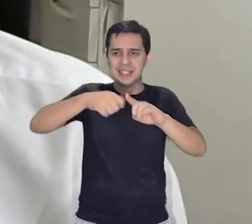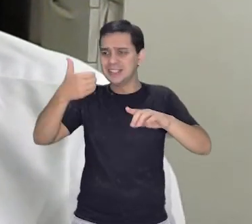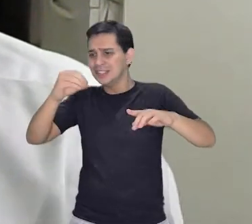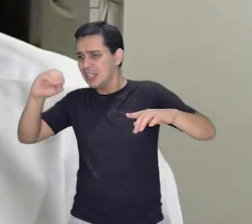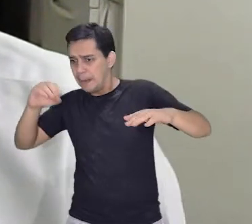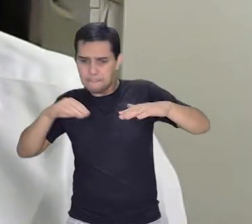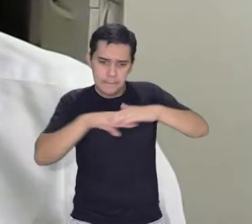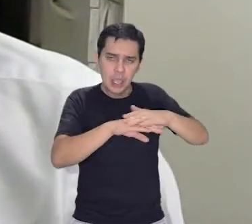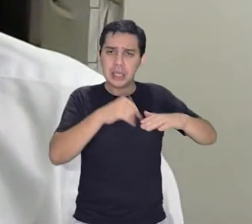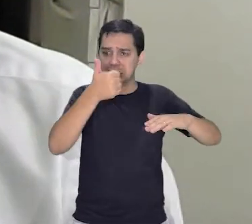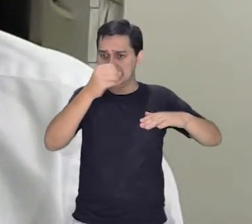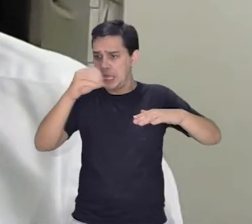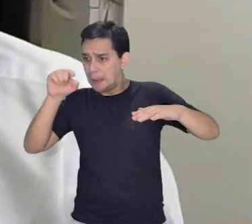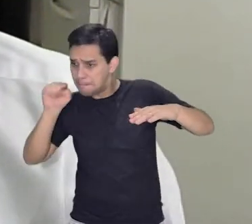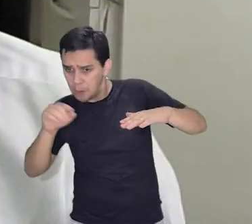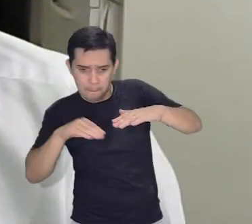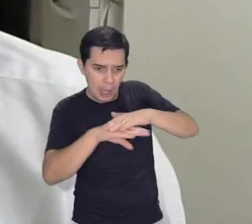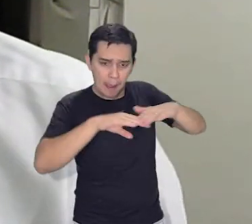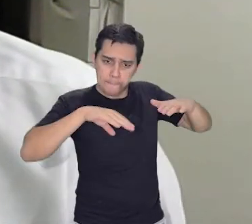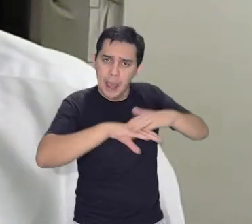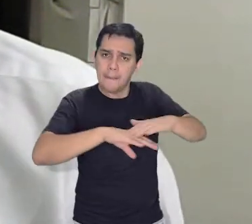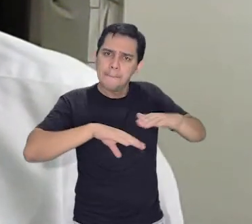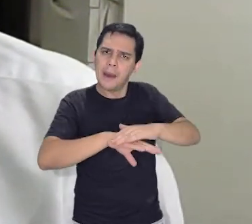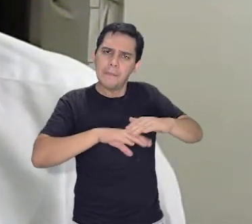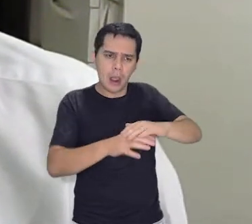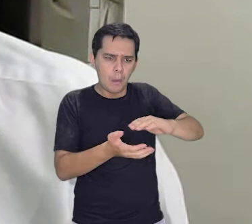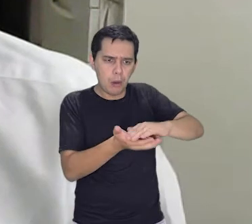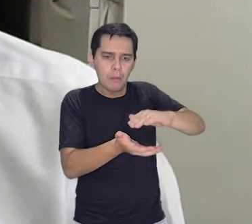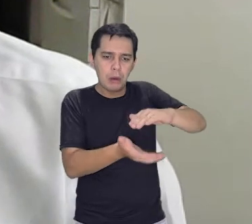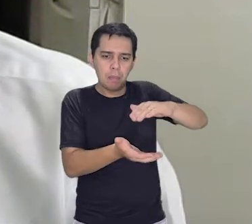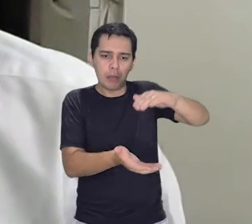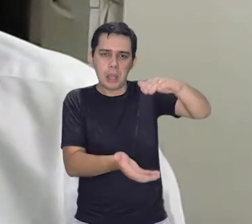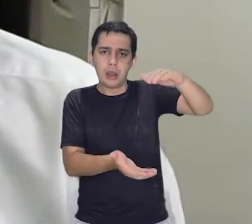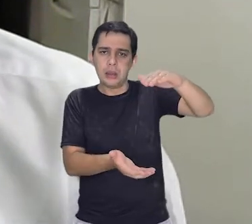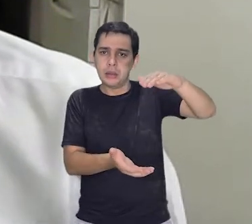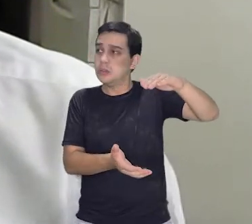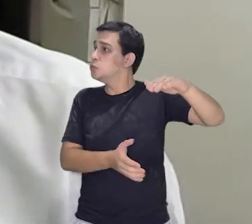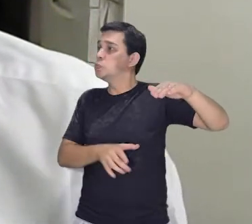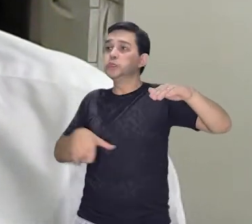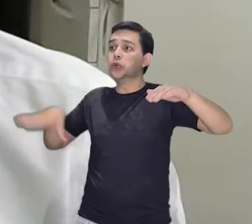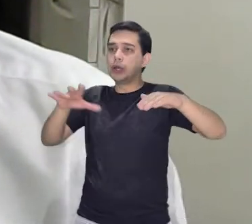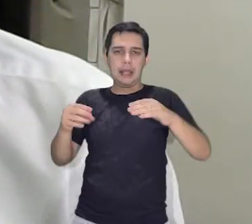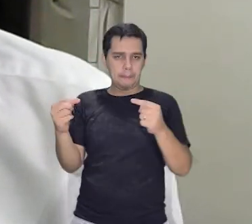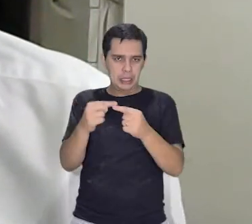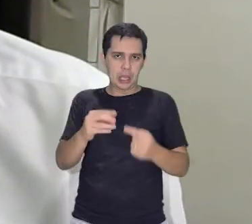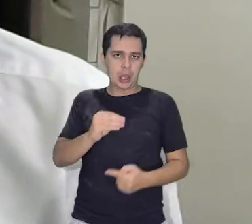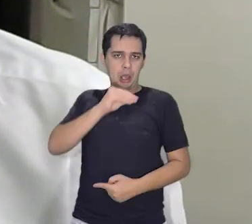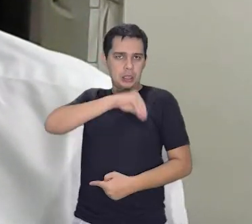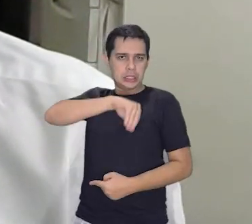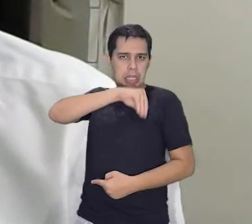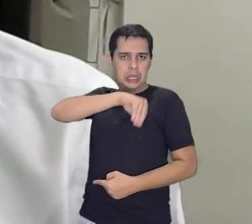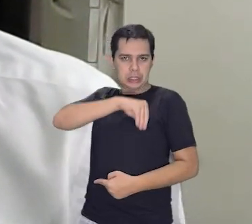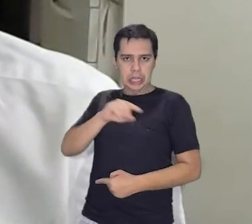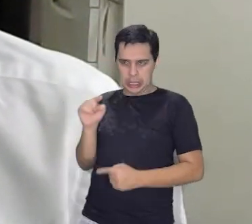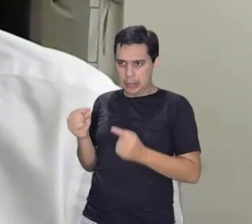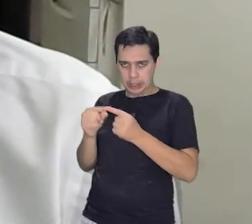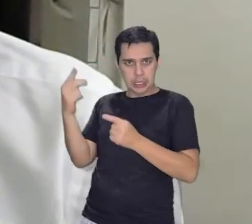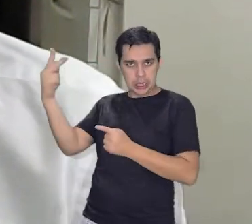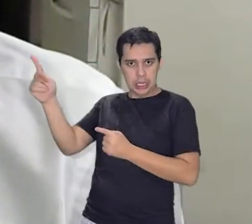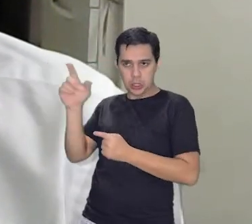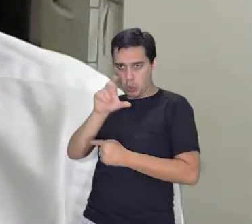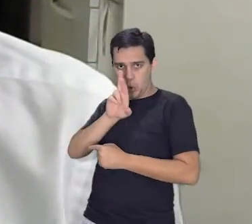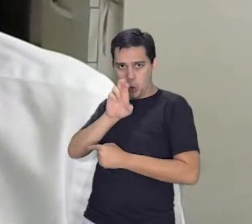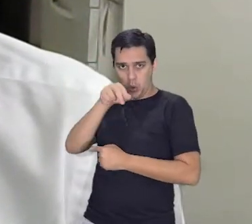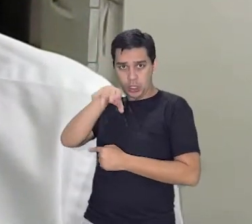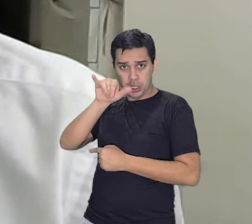sendo realizados nas contas e esses depósitos não encontram lastro nenhum na renda formalmente declarada por Rony Lessa, mas